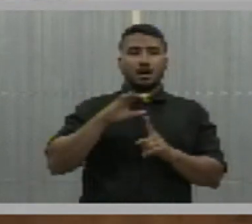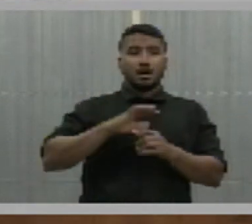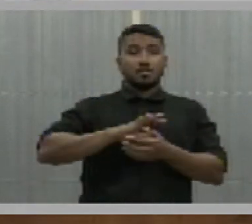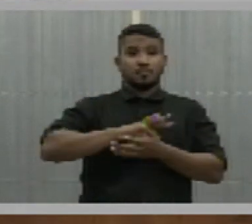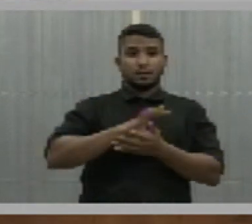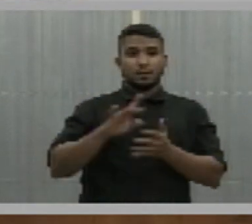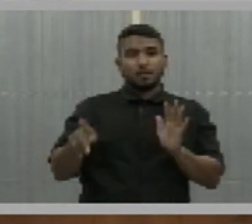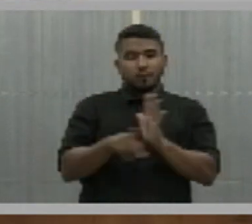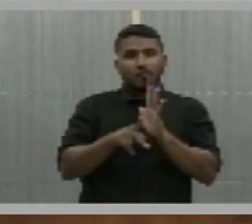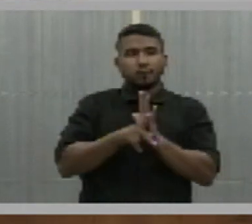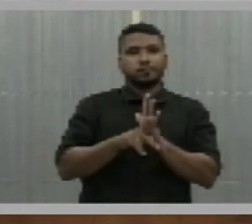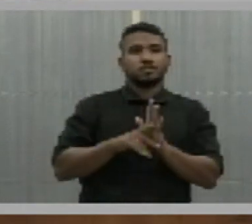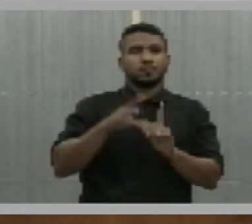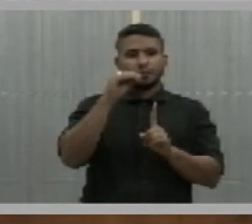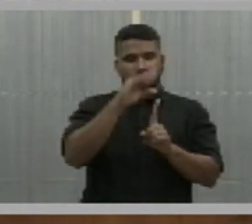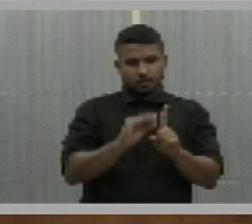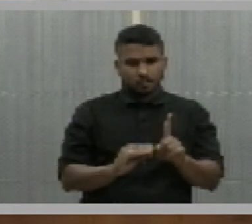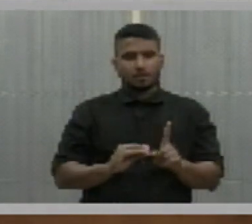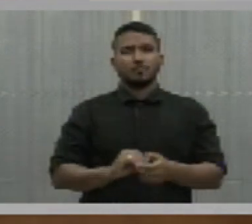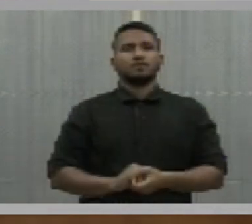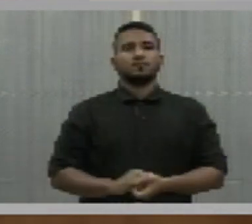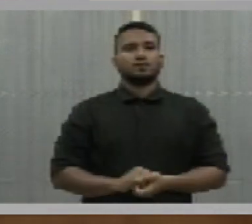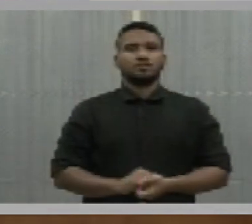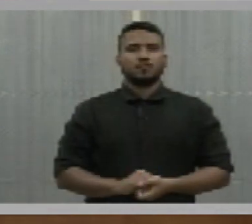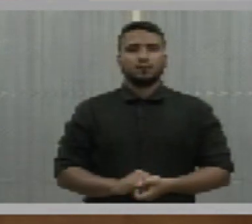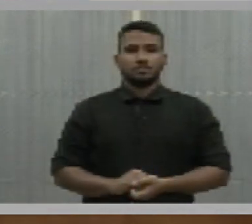esse expediente, senhor presidente.